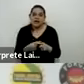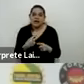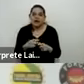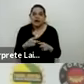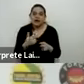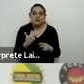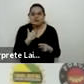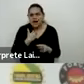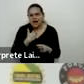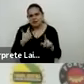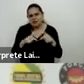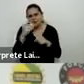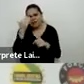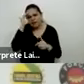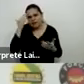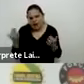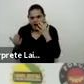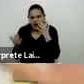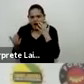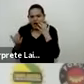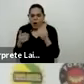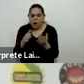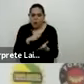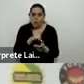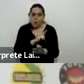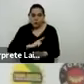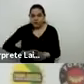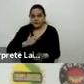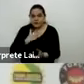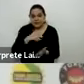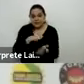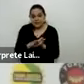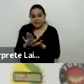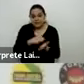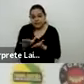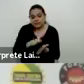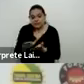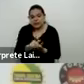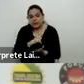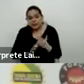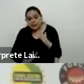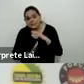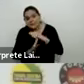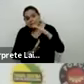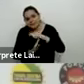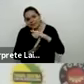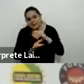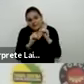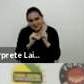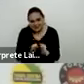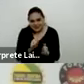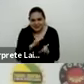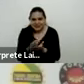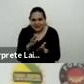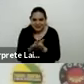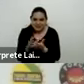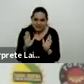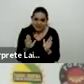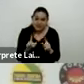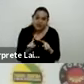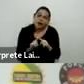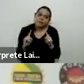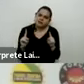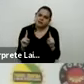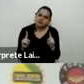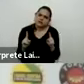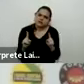entender, o governo não pode ficar gastando, seu bel prazer, existe um teto de gastos. Só que, ao mesmo tempo,